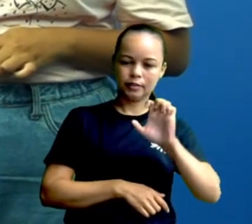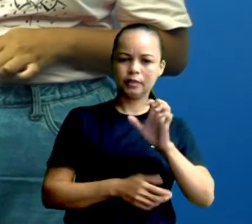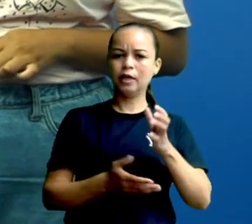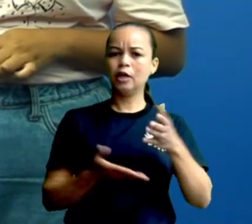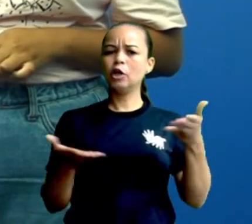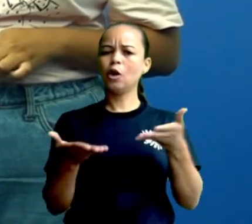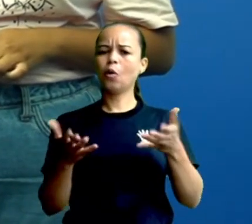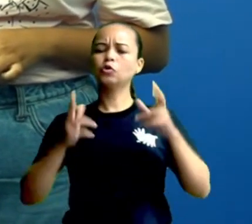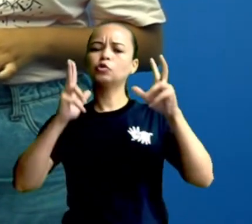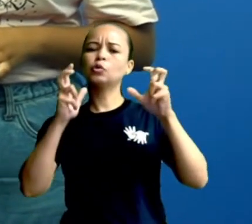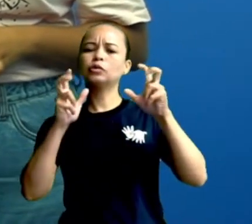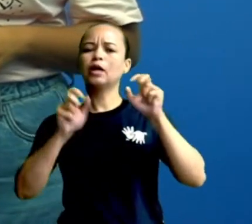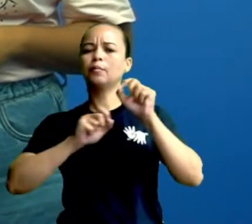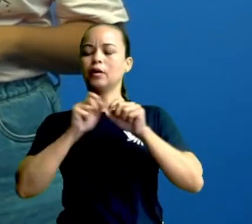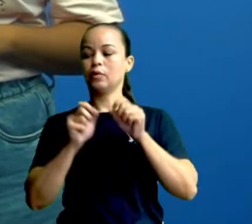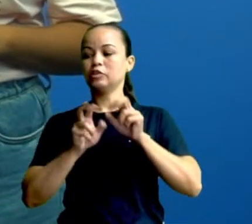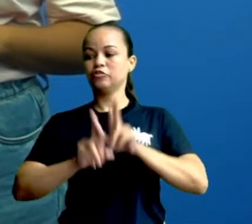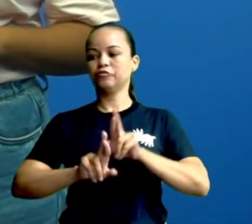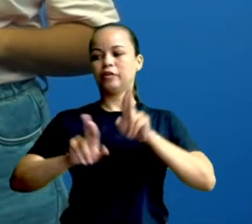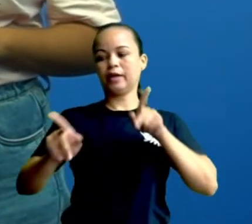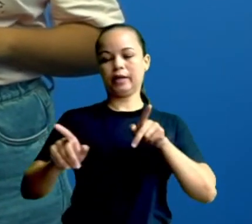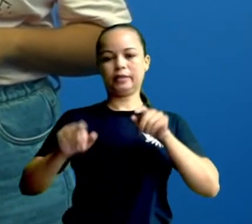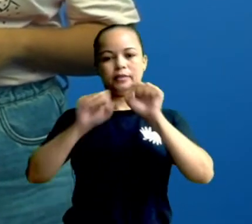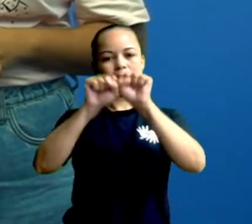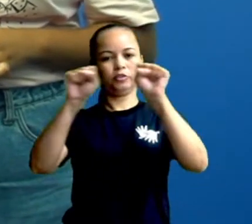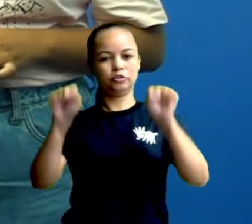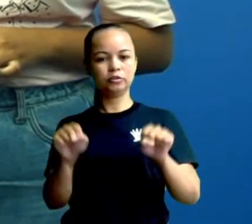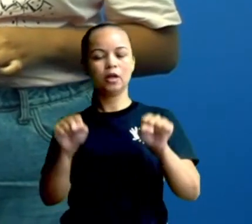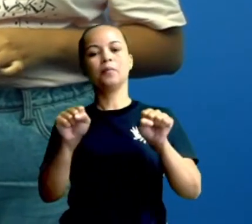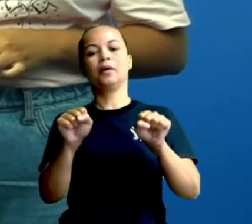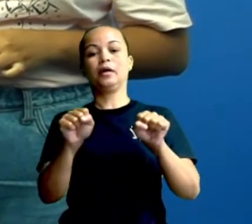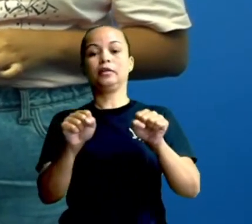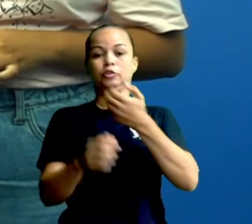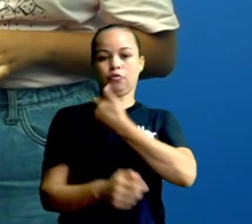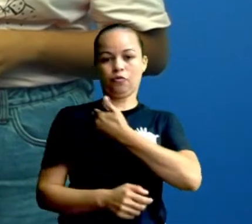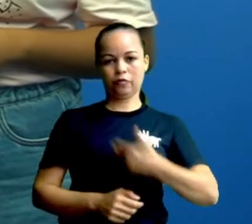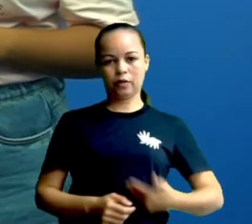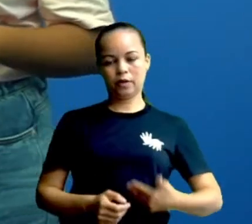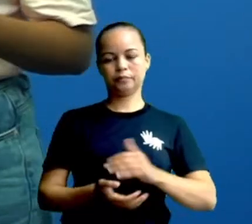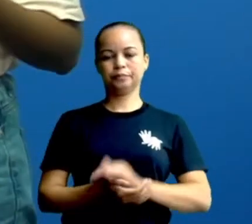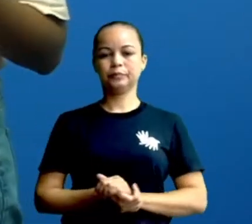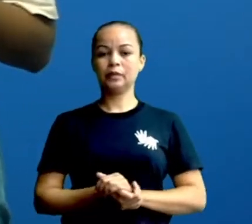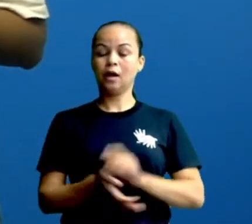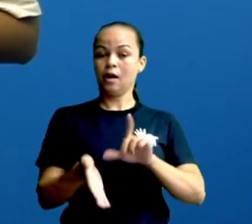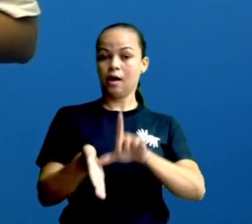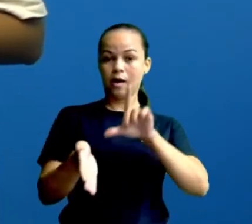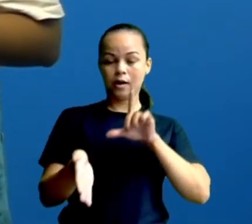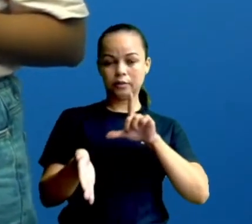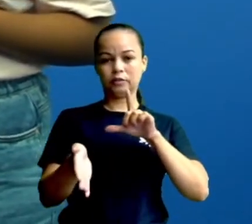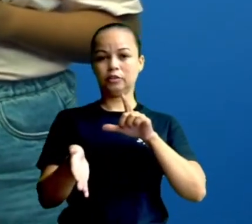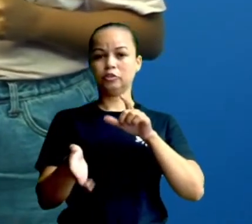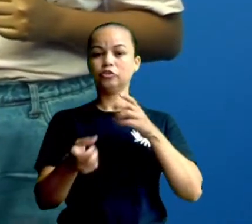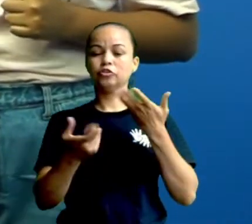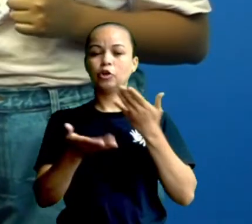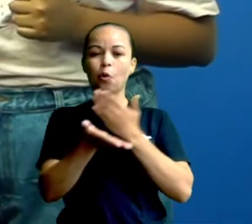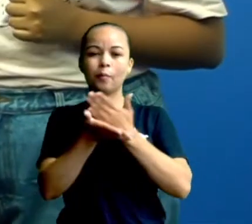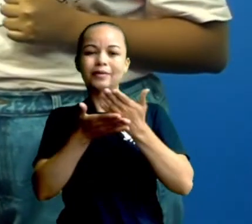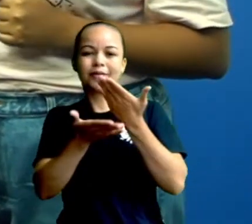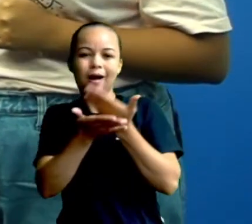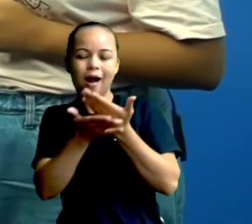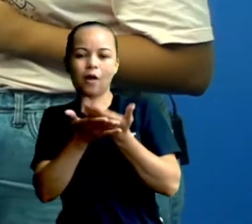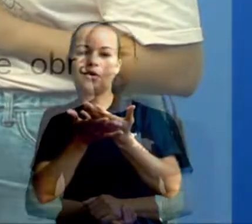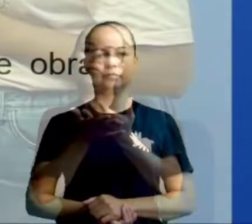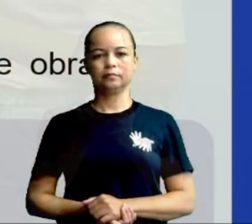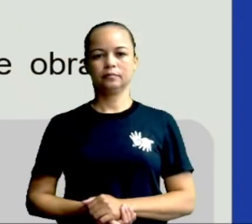os diferentes Sistemas de governo mais antes da gente adentrar nesse tema a gente vai relembrar o que foi que a gente aprendeu na